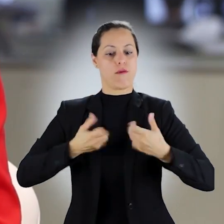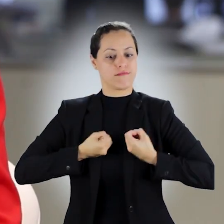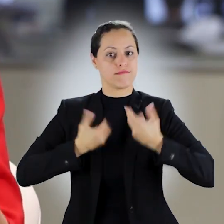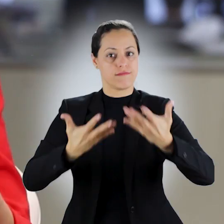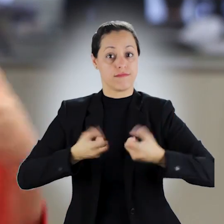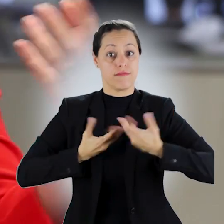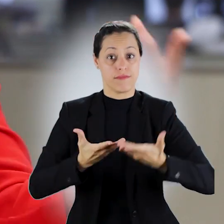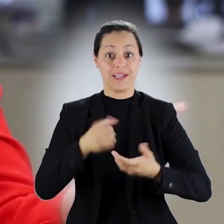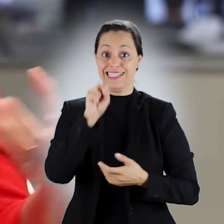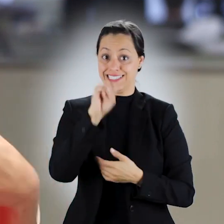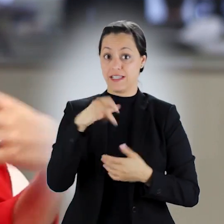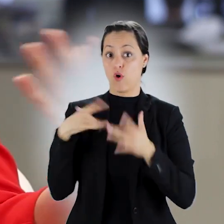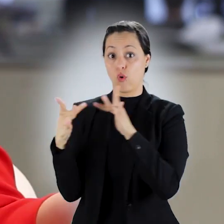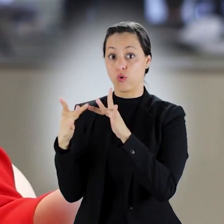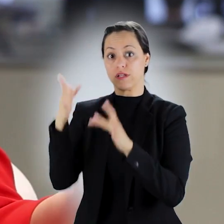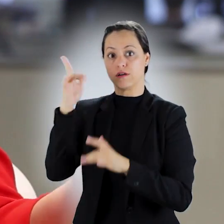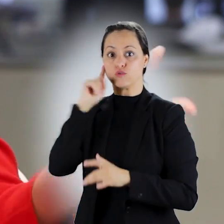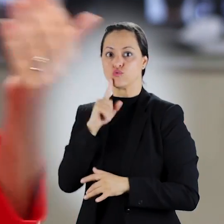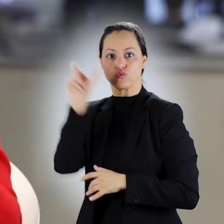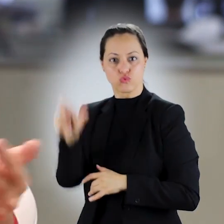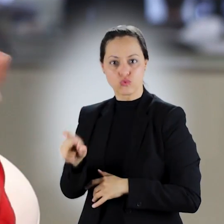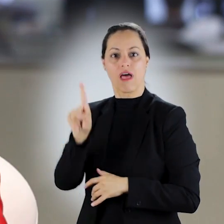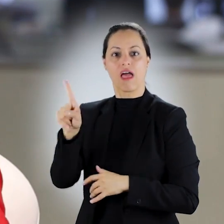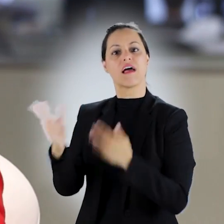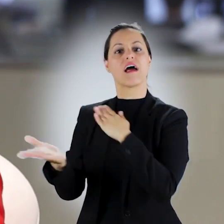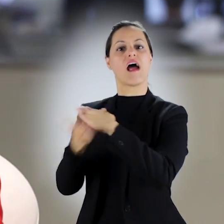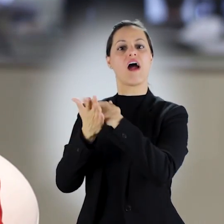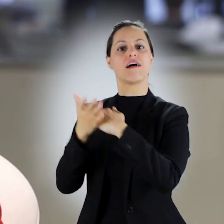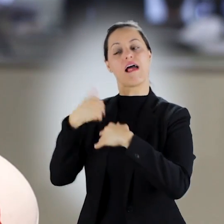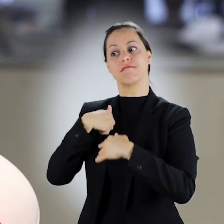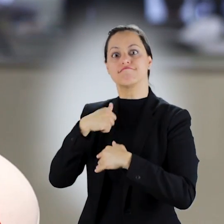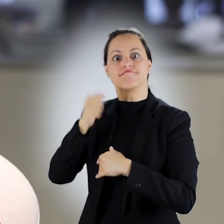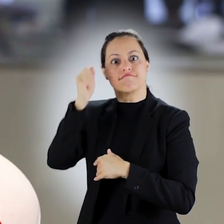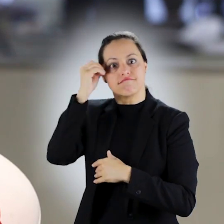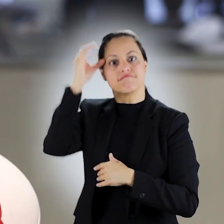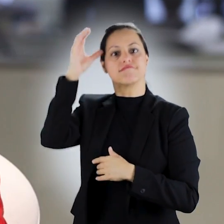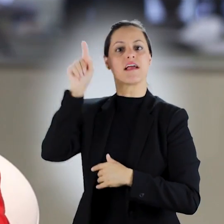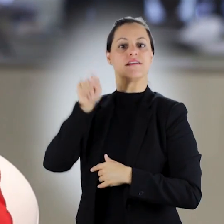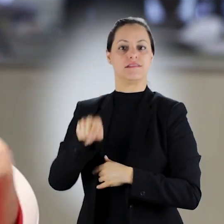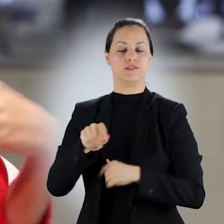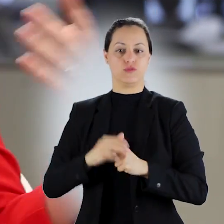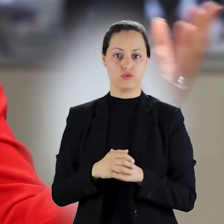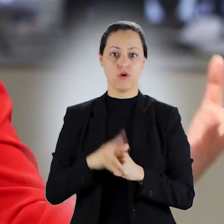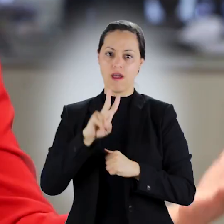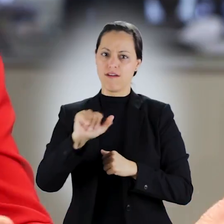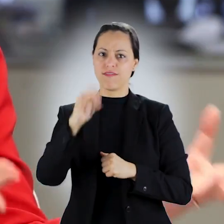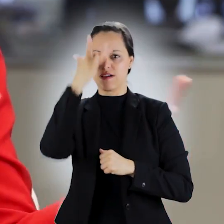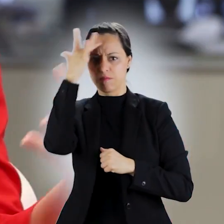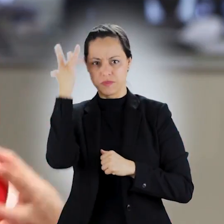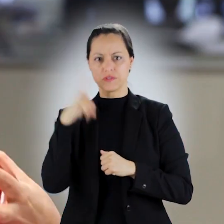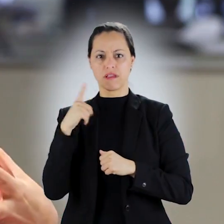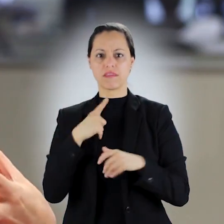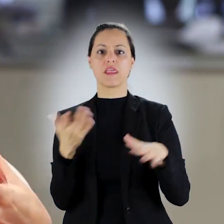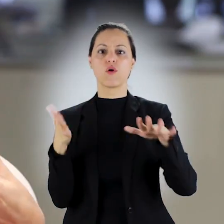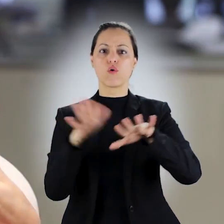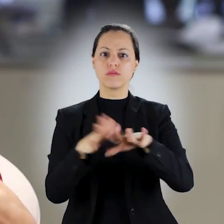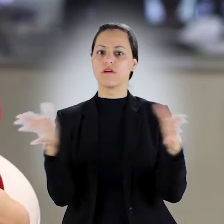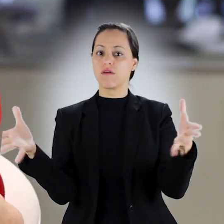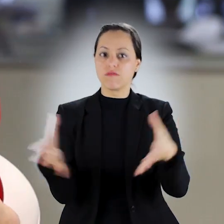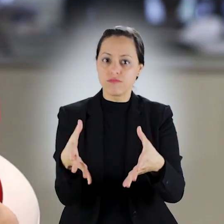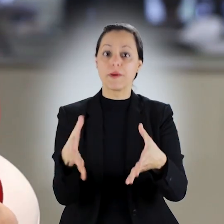falar. E a convivência com uma pessoa surda pode nos dar esse treinamento naturalmente. Além da gente estar fazendo a inserção, o